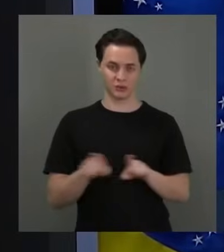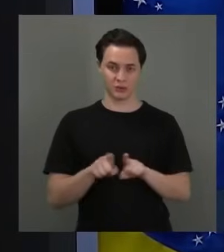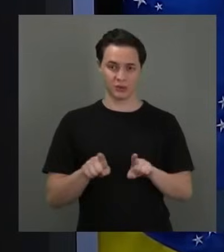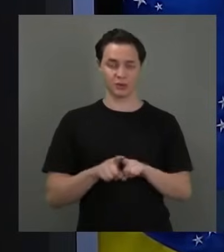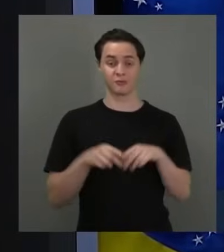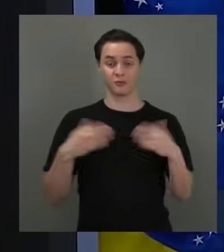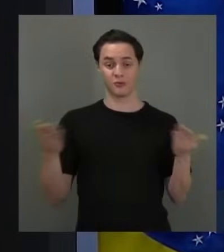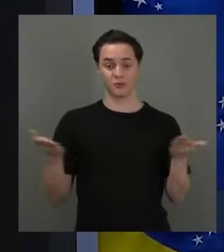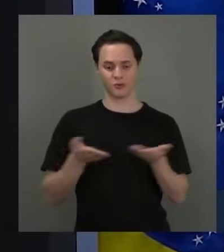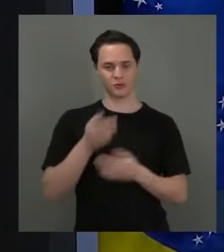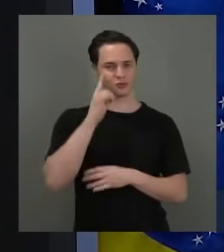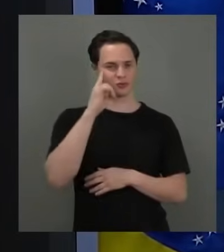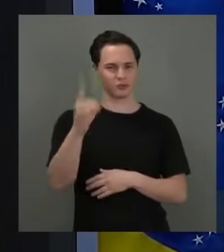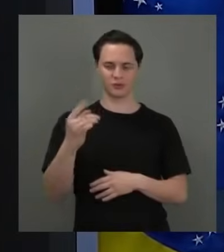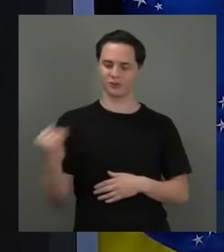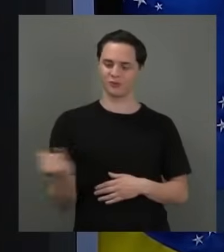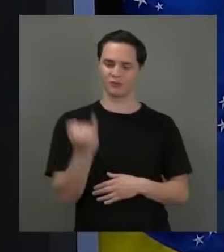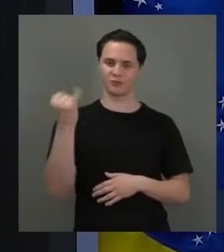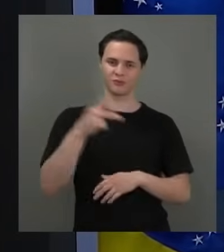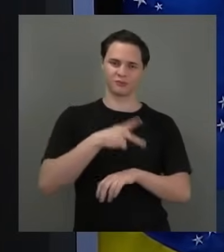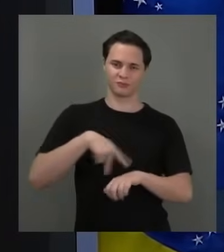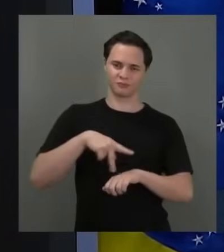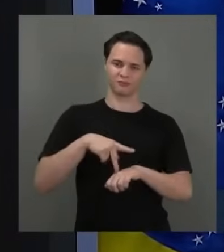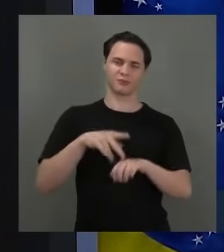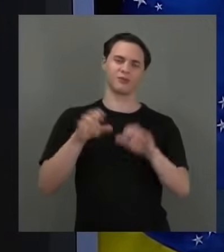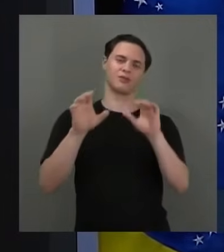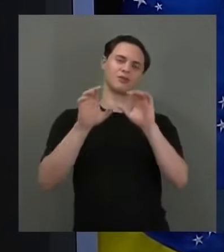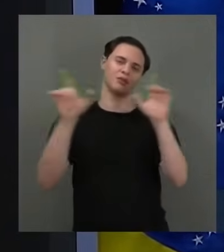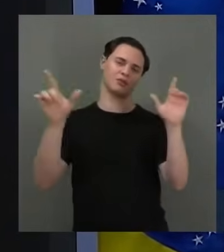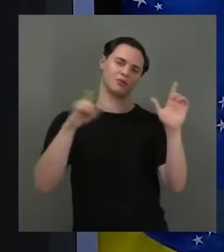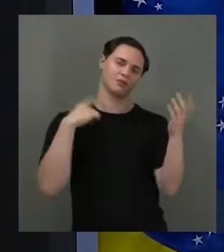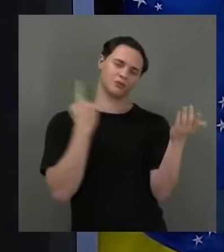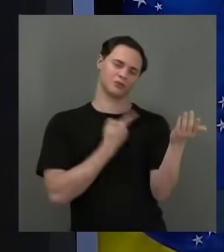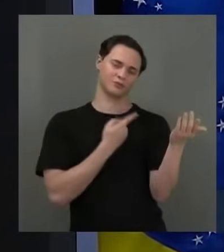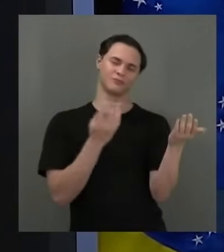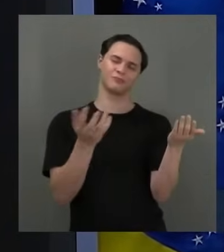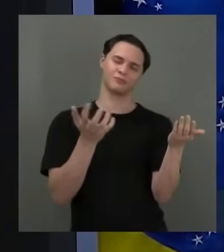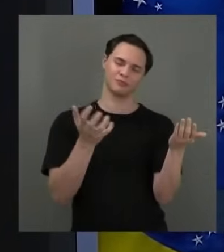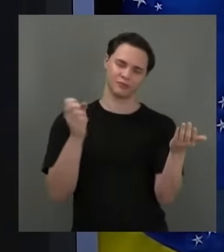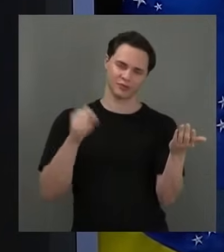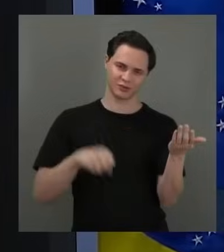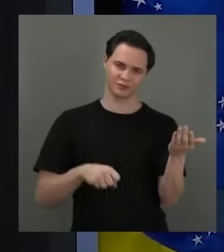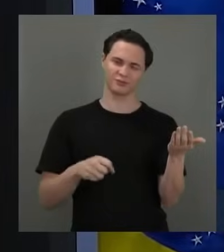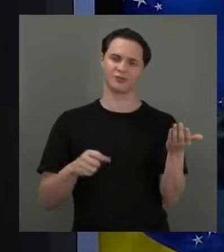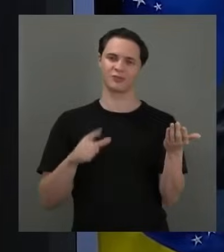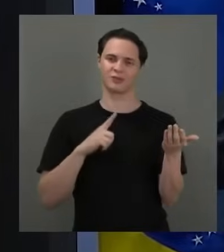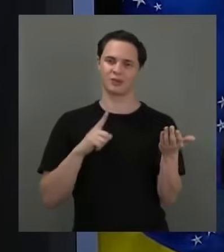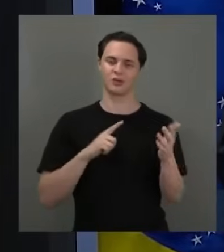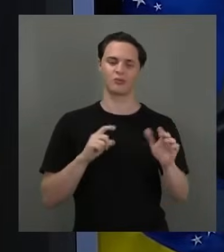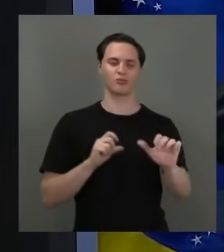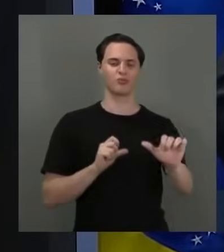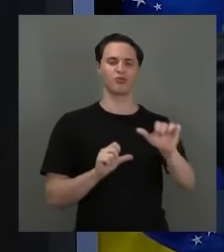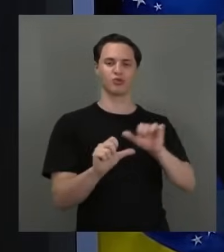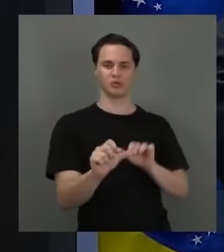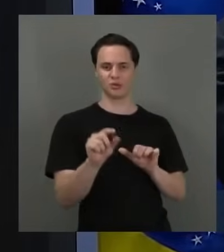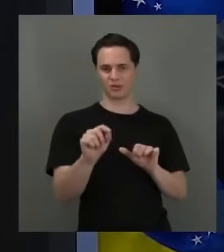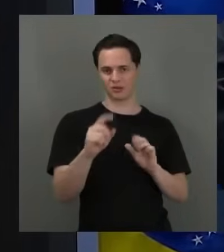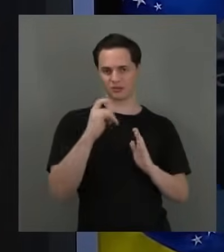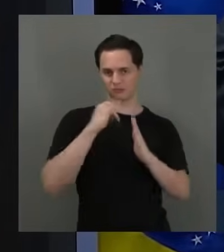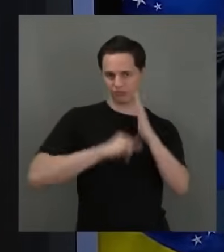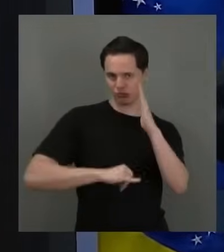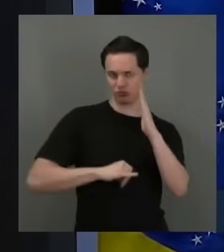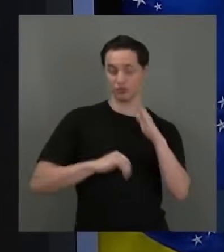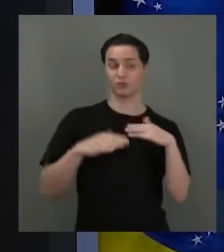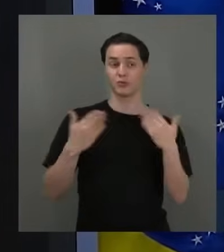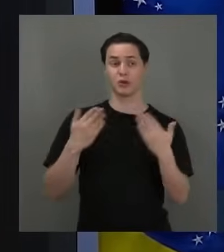Hoje é um dia extremamente importante para o país. Certamente todos nós queremos uma reforma tributária. Nós sabemos